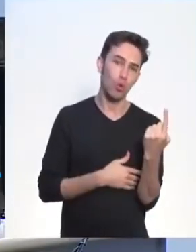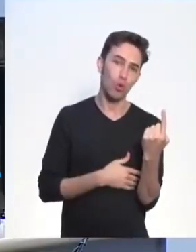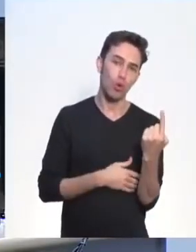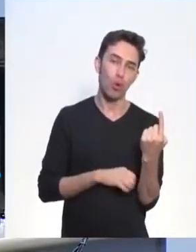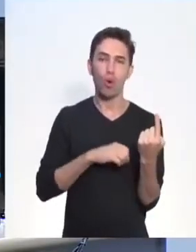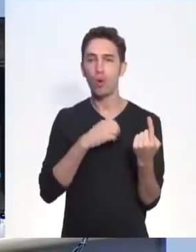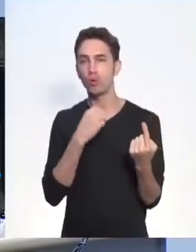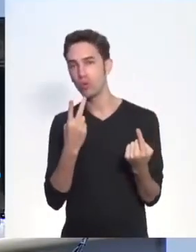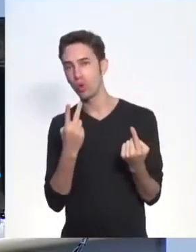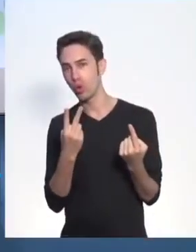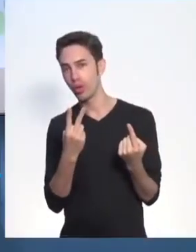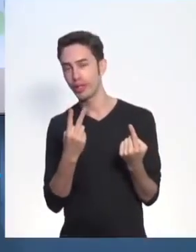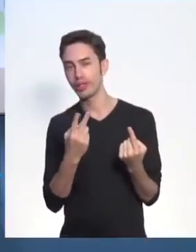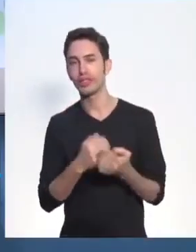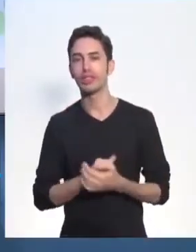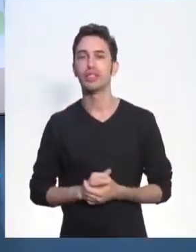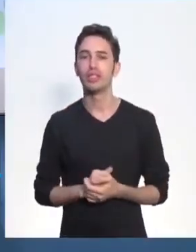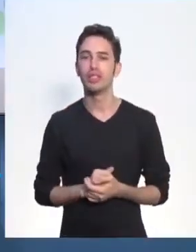imagem 2.